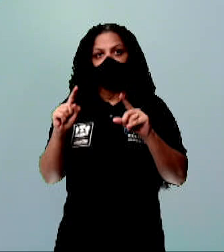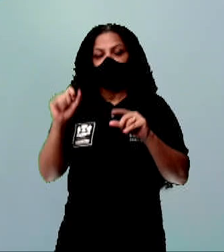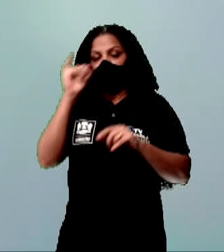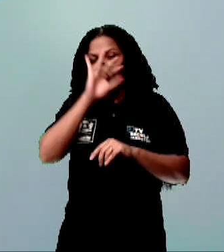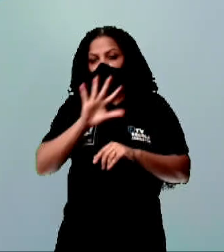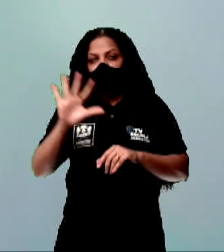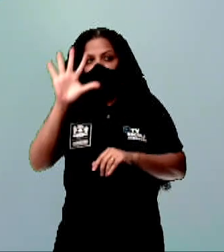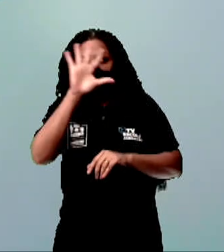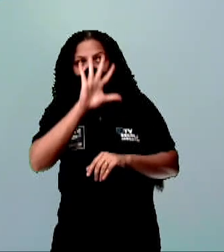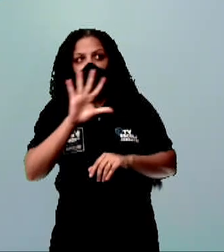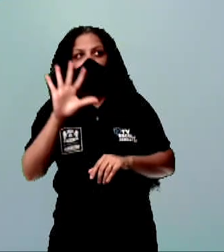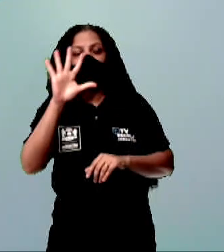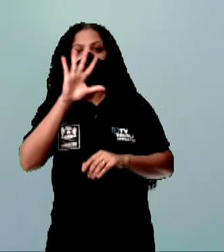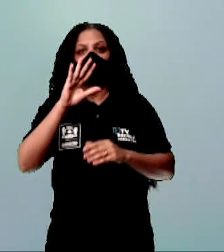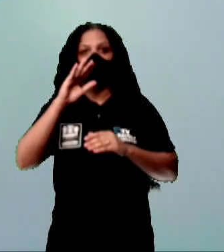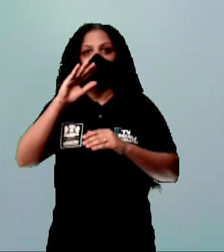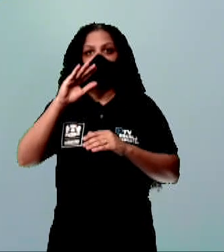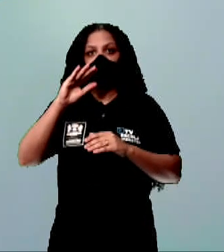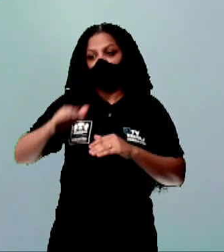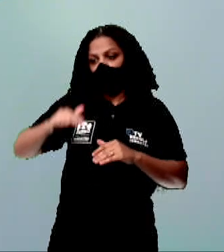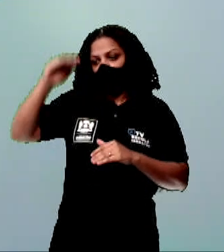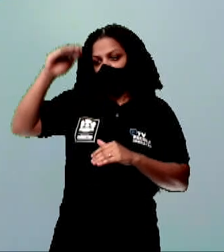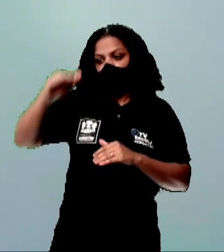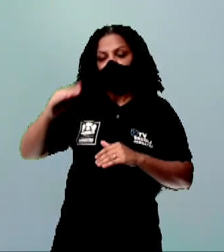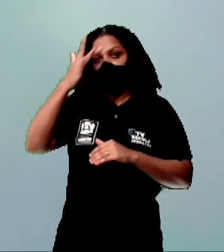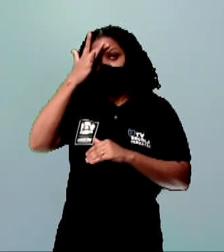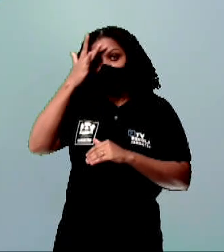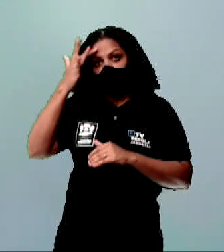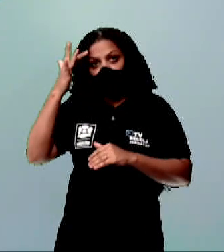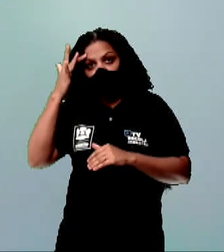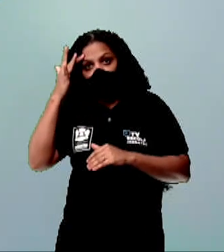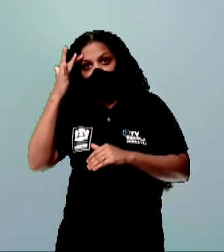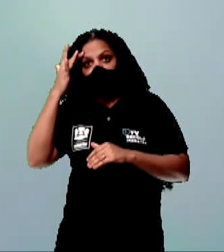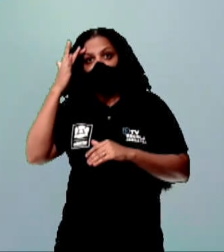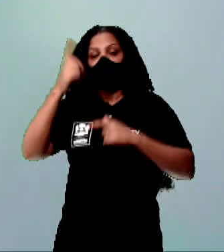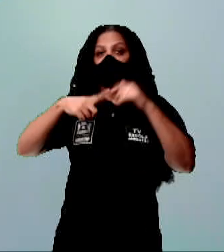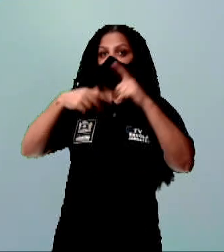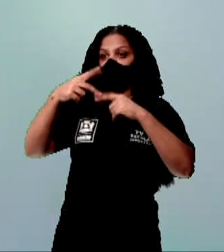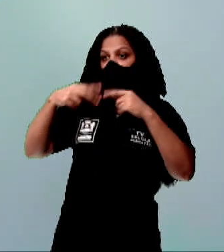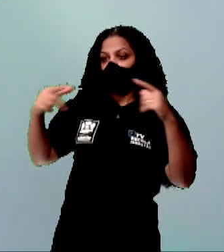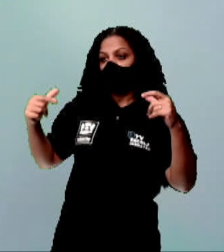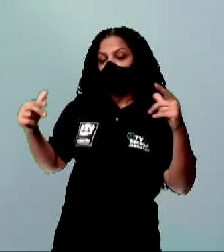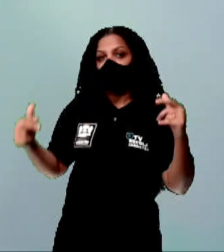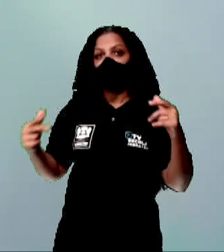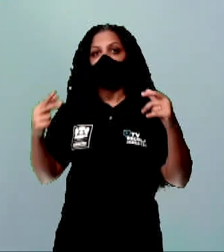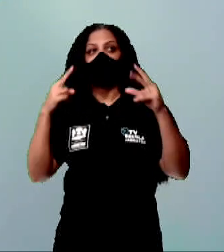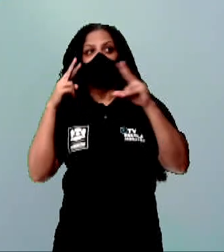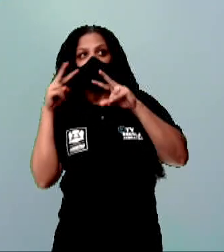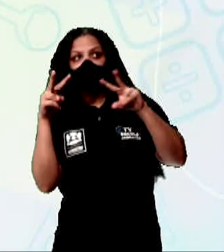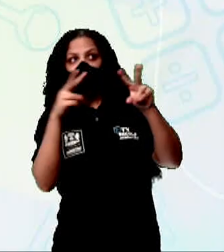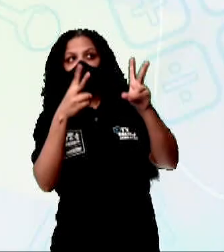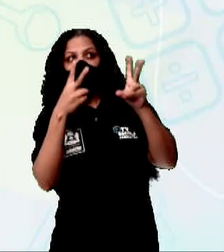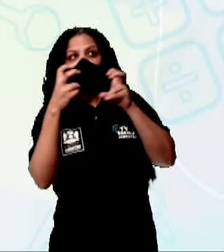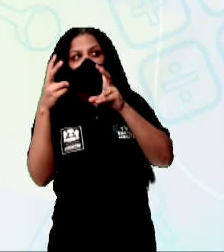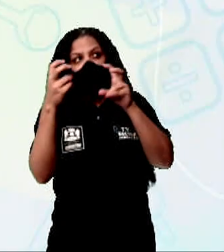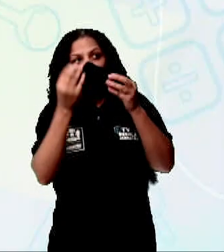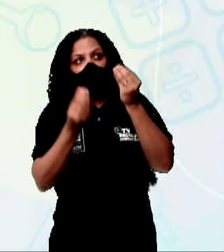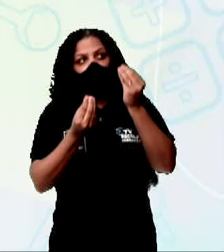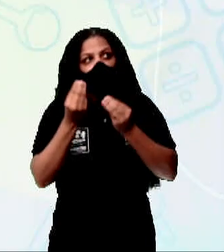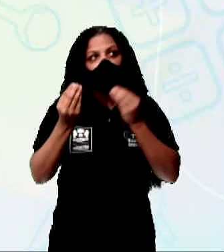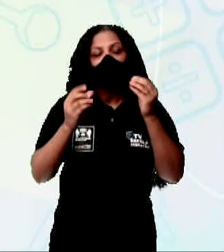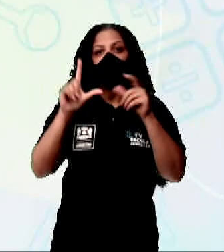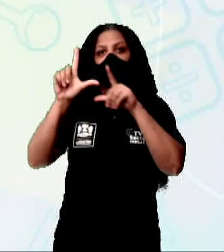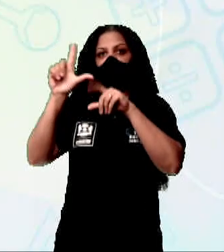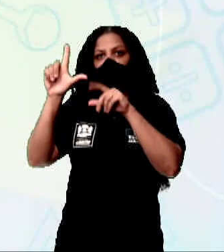das pessoas e dos objetos, né? Se está focando bem nas pessoas ou nos objetos, o tamanho da fonte, das